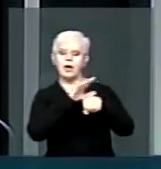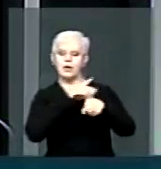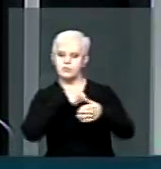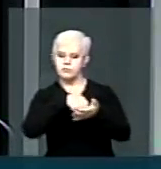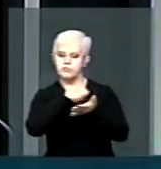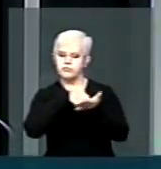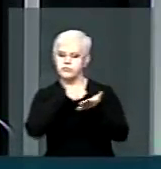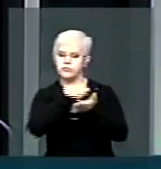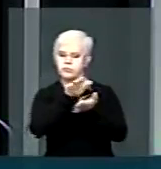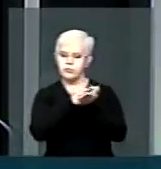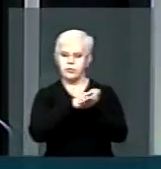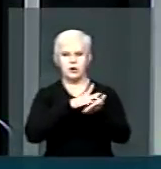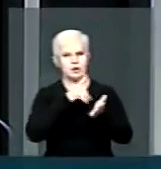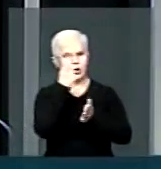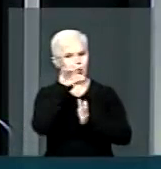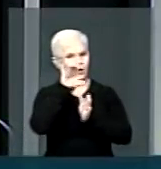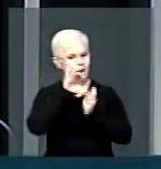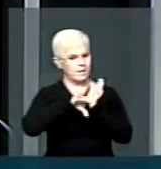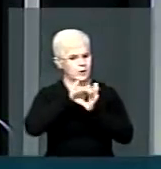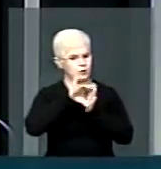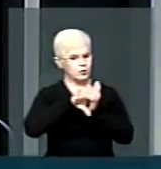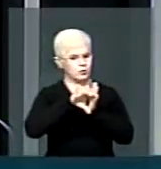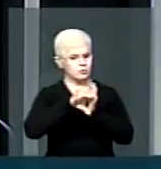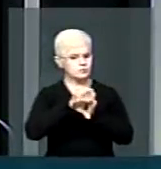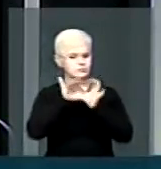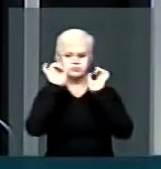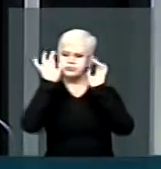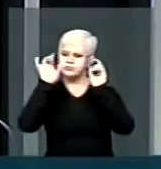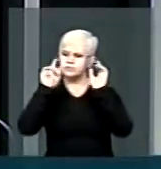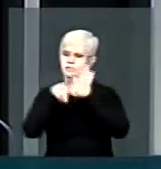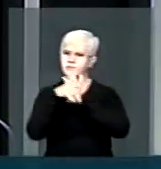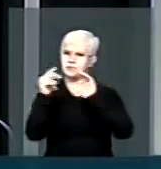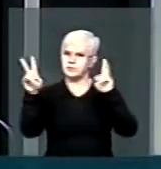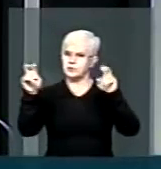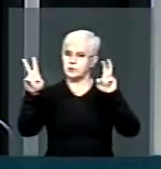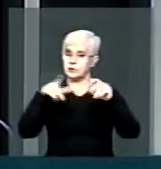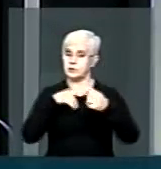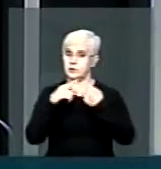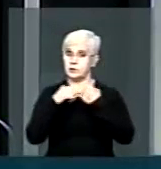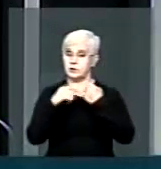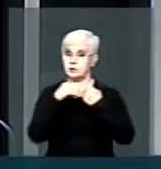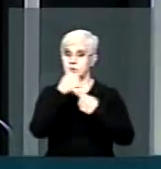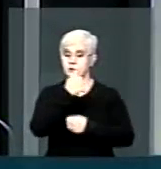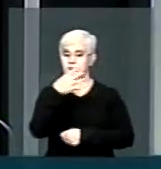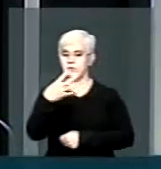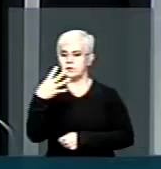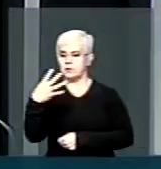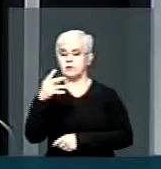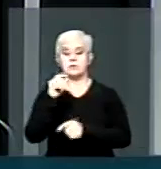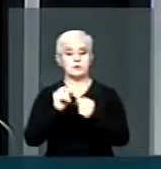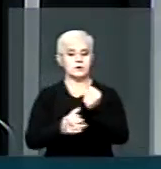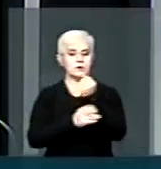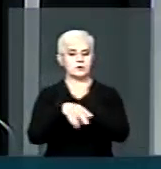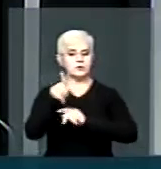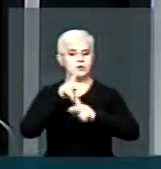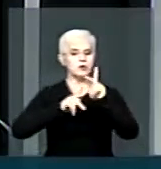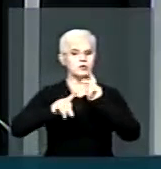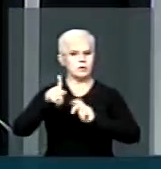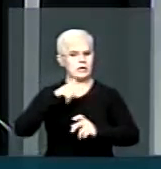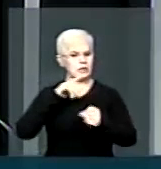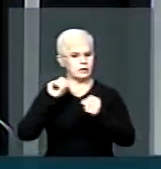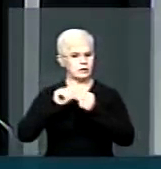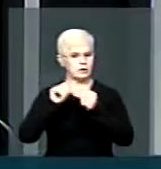promulgada dedicou um capítulo específico ao tema. Diz o artigo 144 que a segurança pública é exercida para